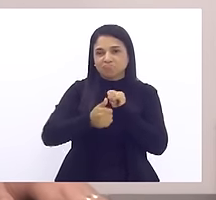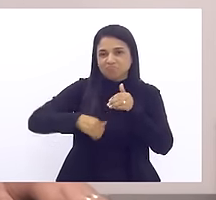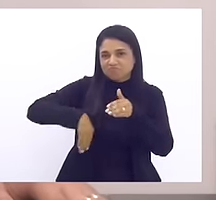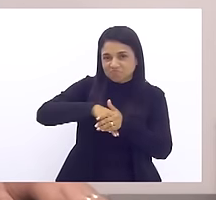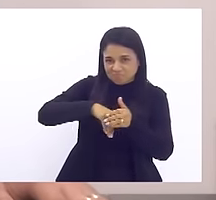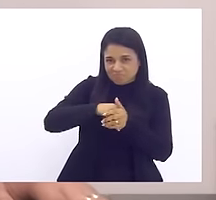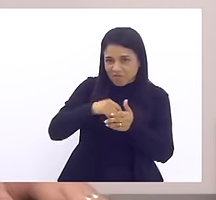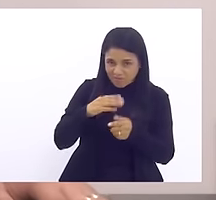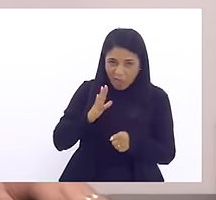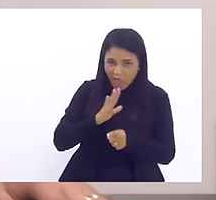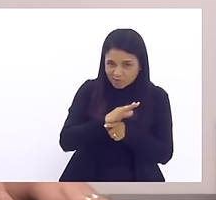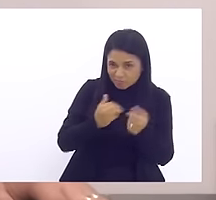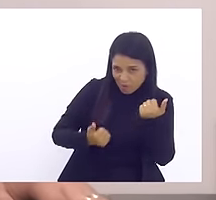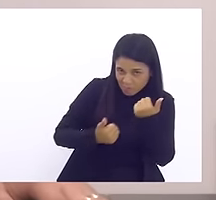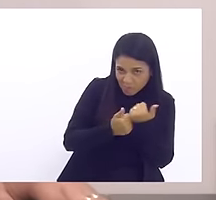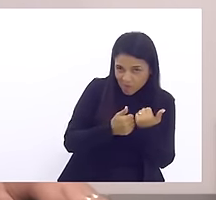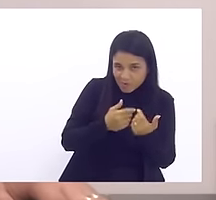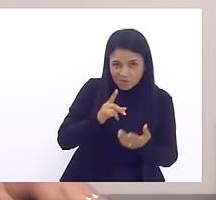cuidado